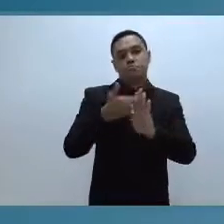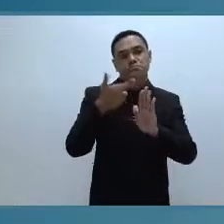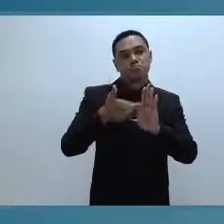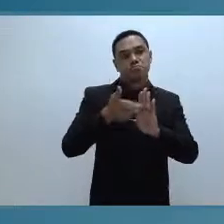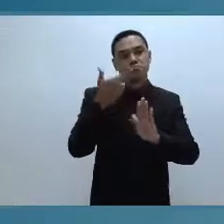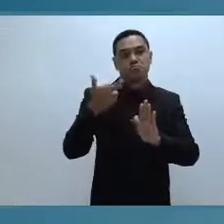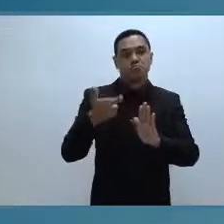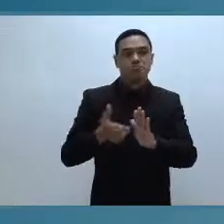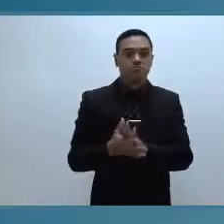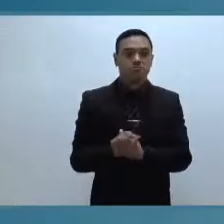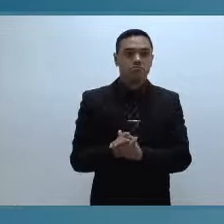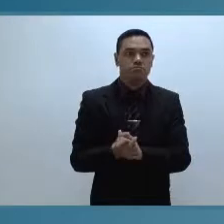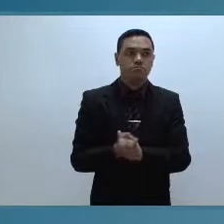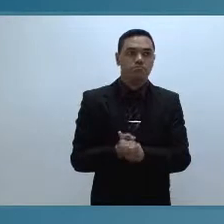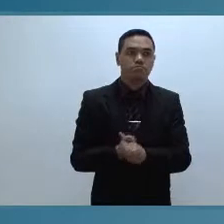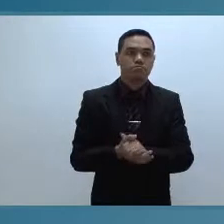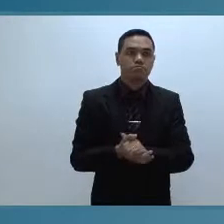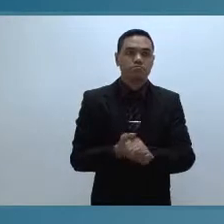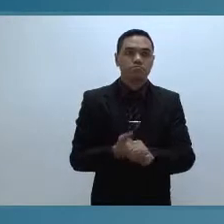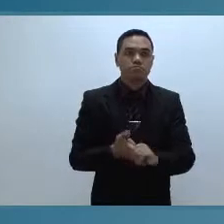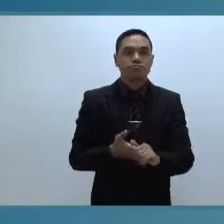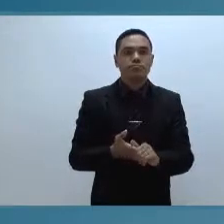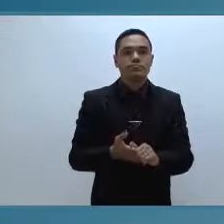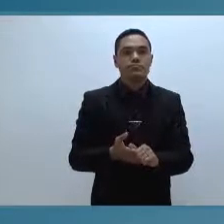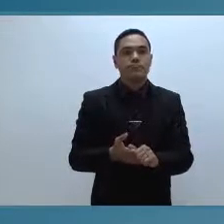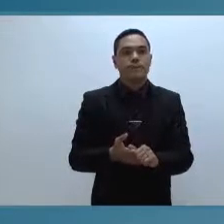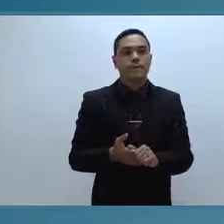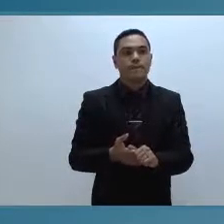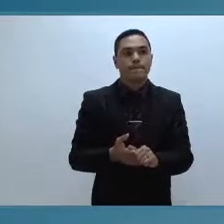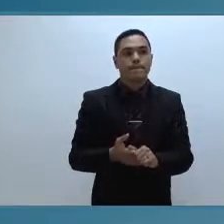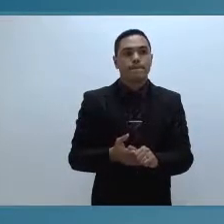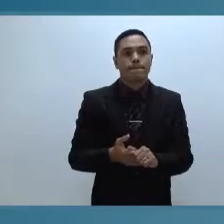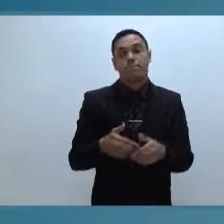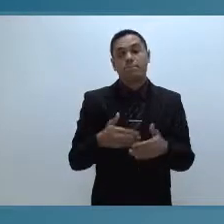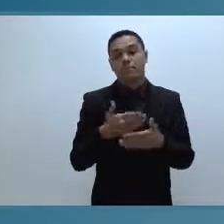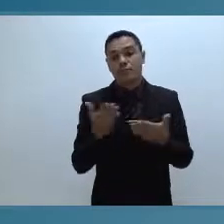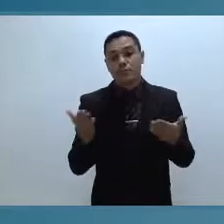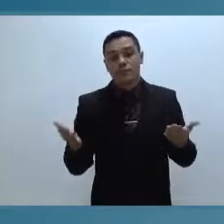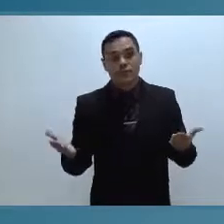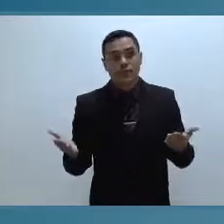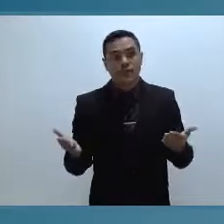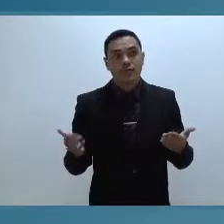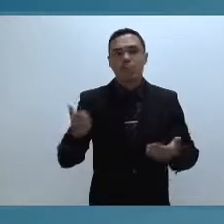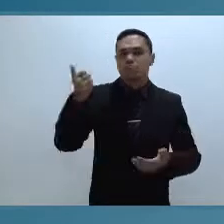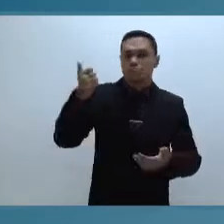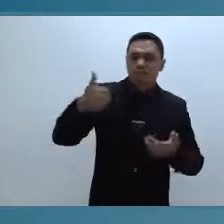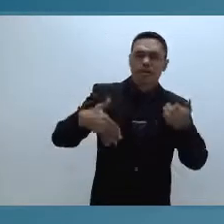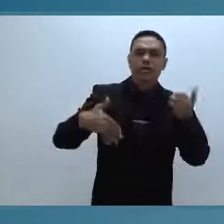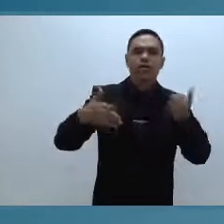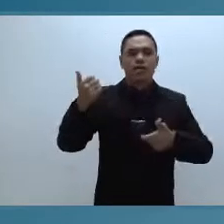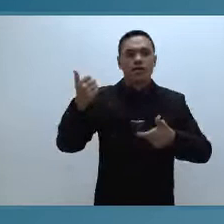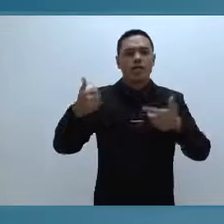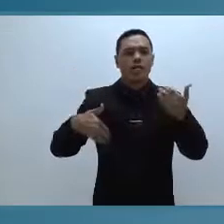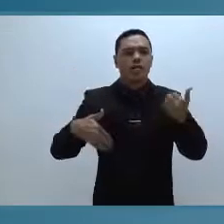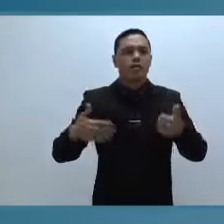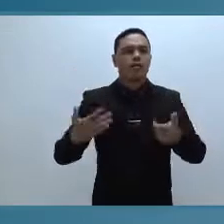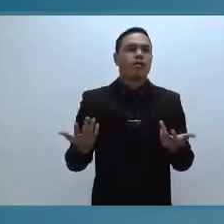culpa da resolução sem dizer isso só? E nós já definimos vários e vários e outros